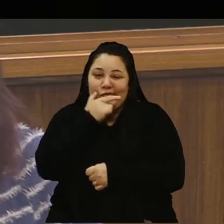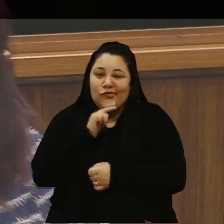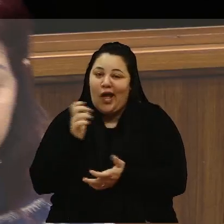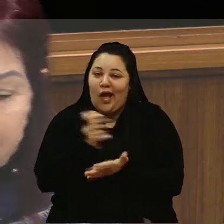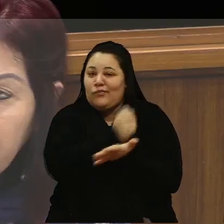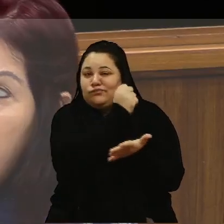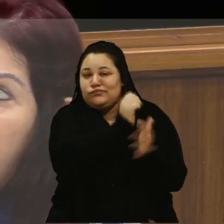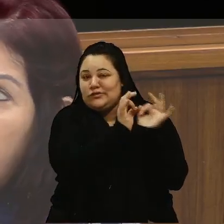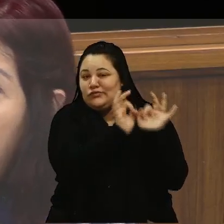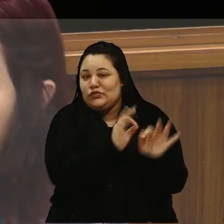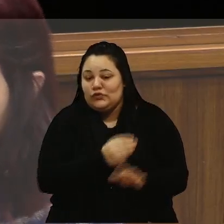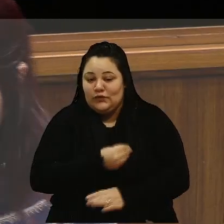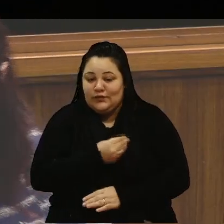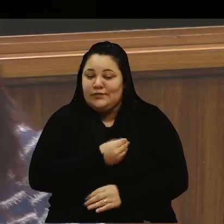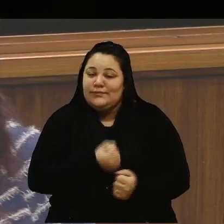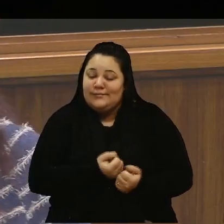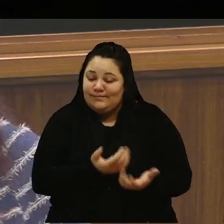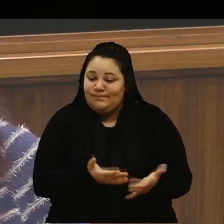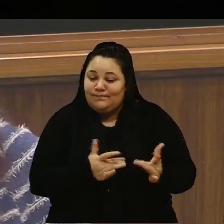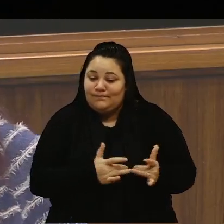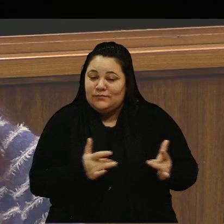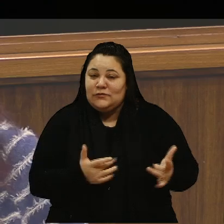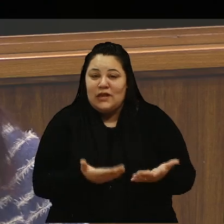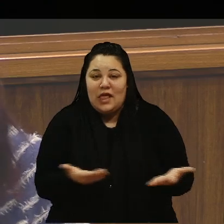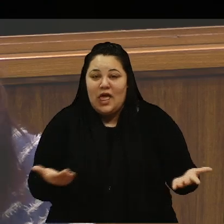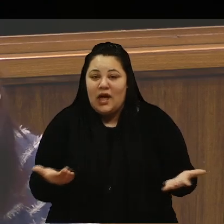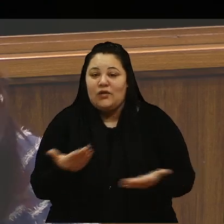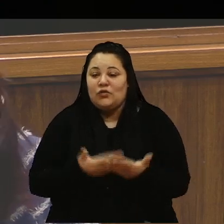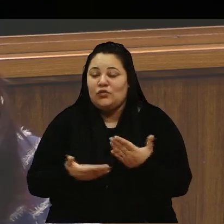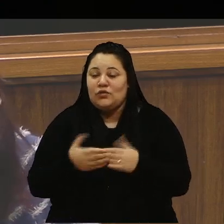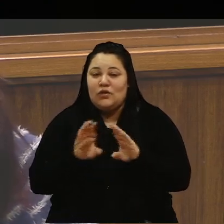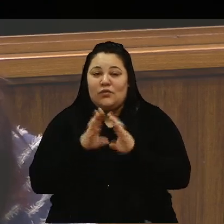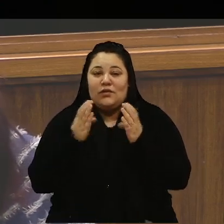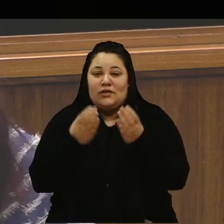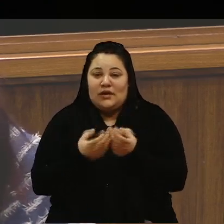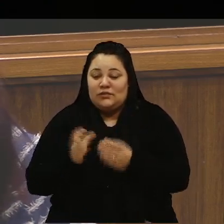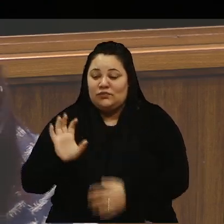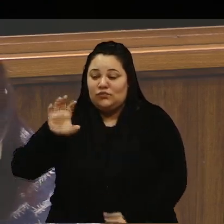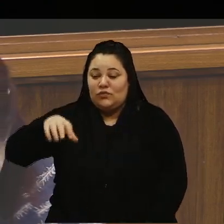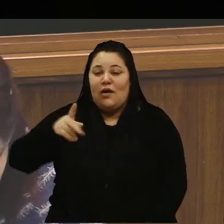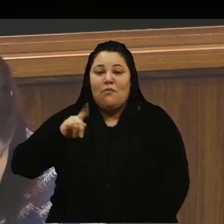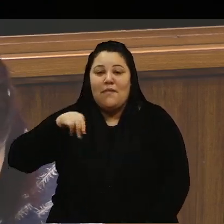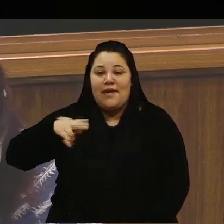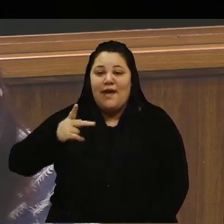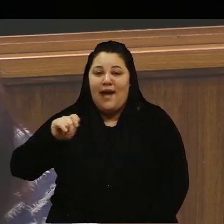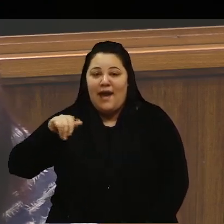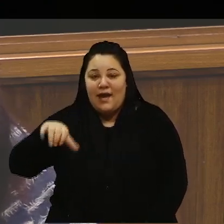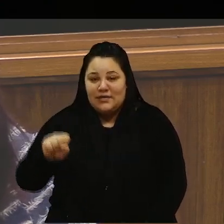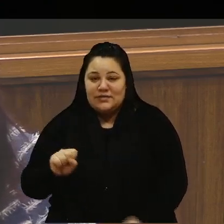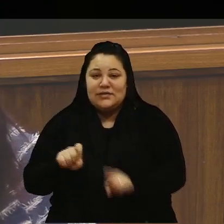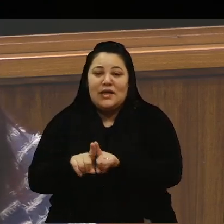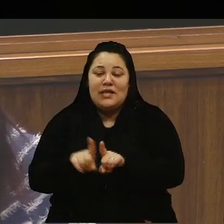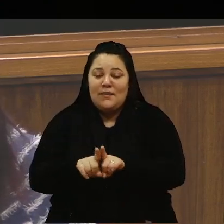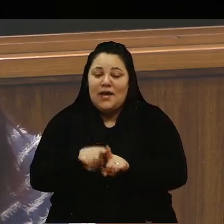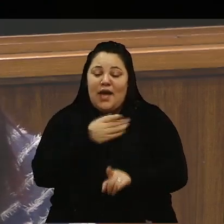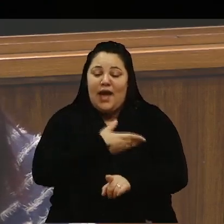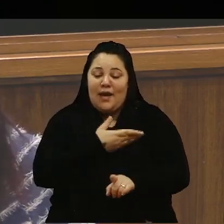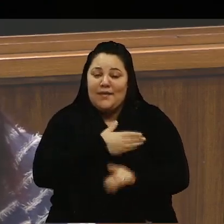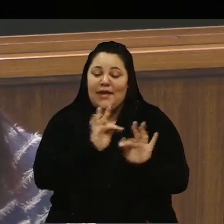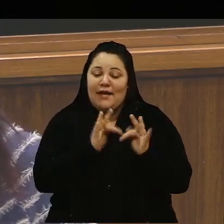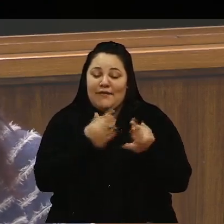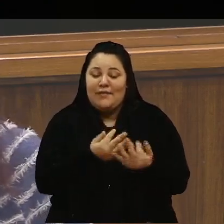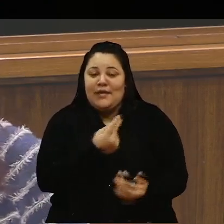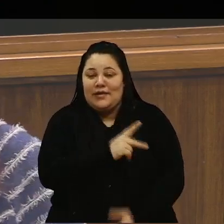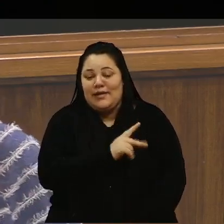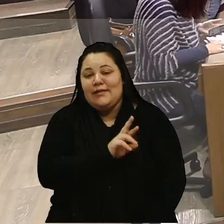Então, deixo aqui a minha solidariedade a toda a comunidade do Parque dos Pinhais e também a família e amigos de René de Oliveira.